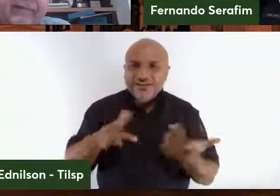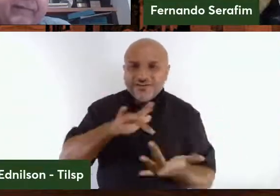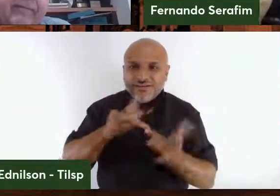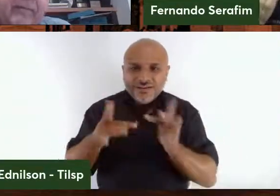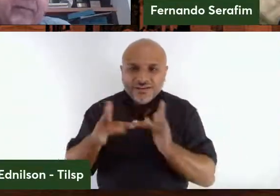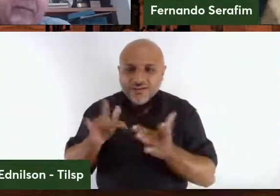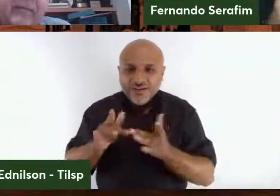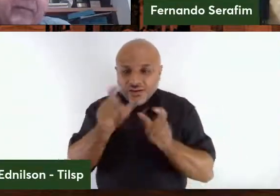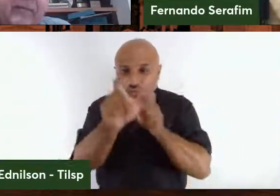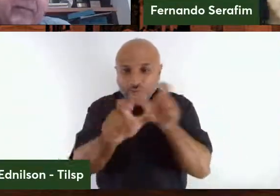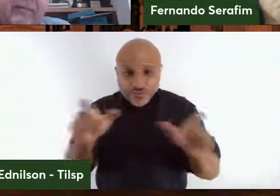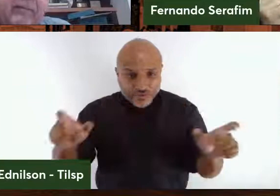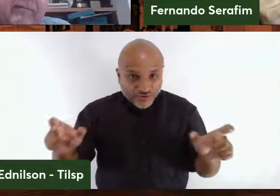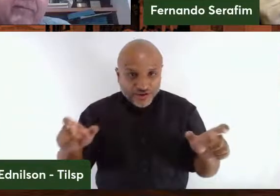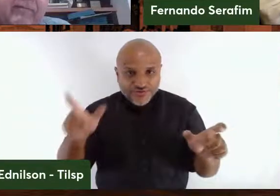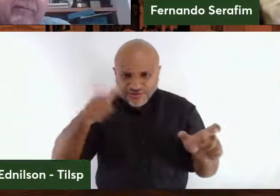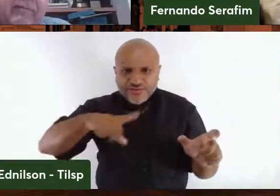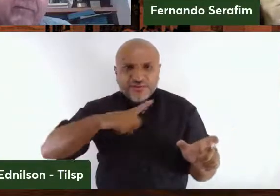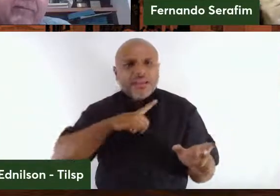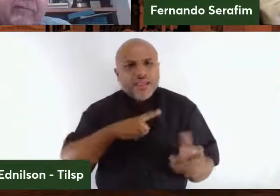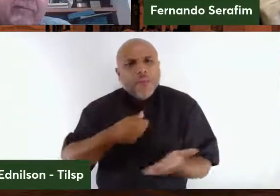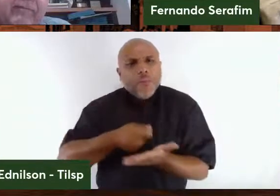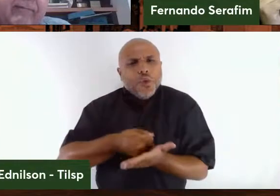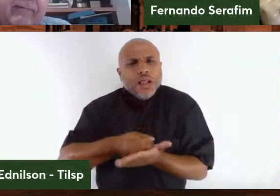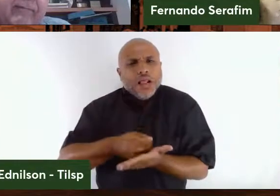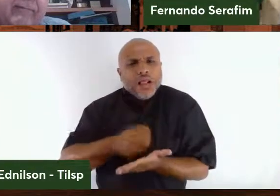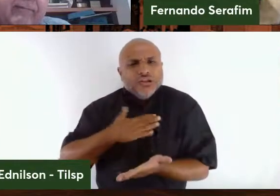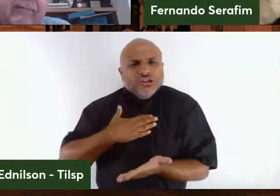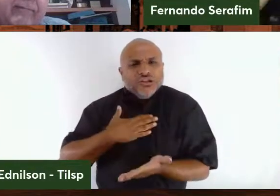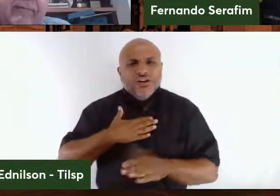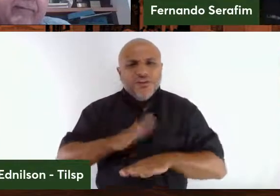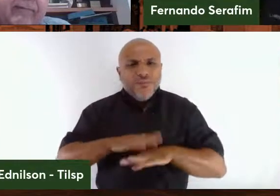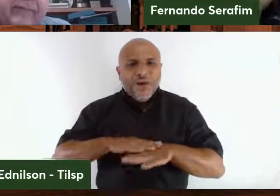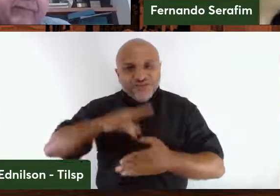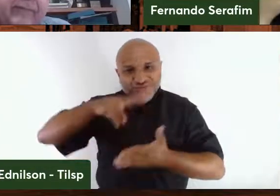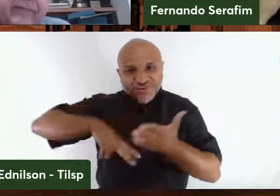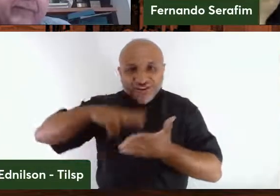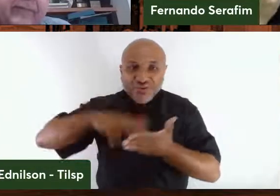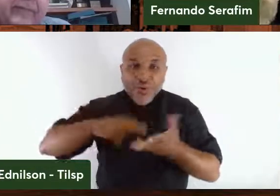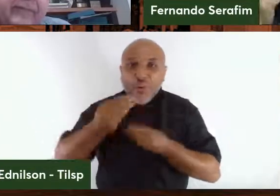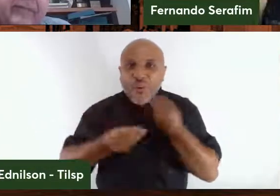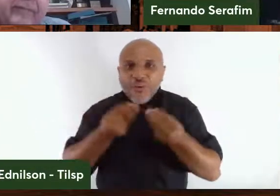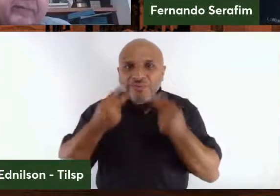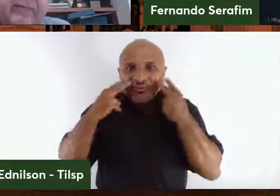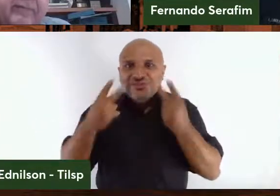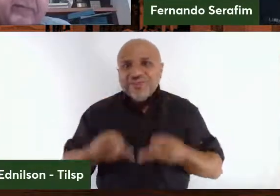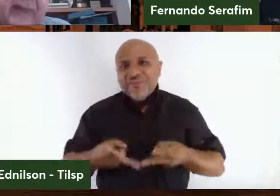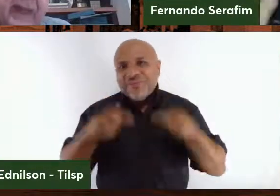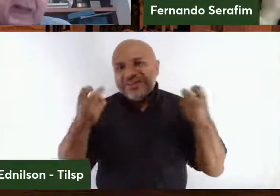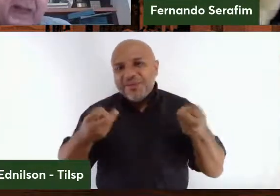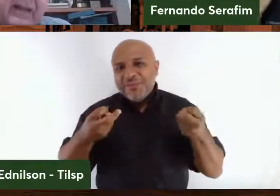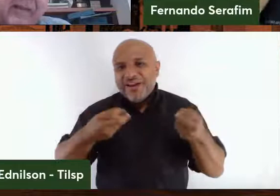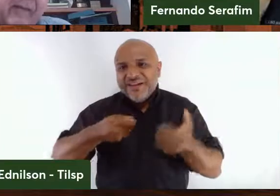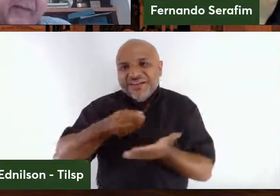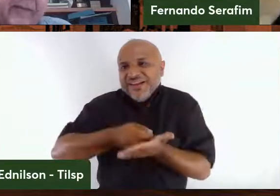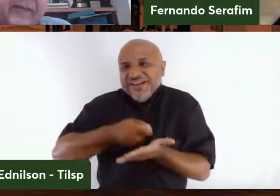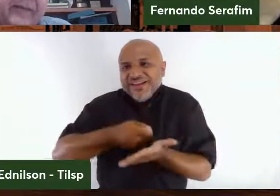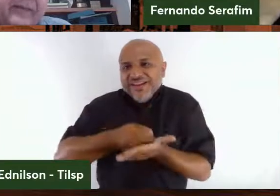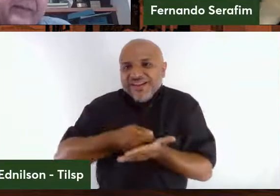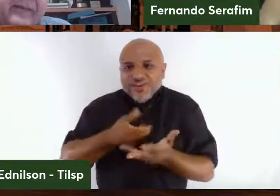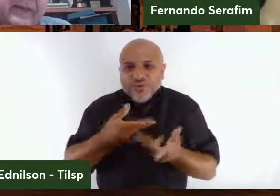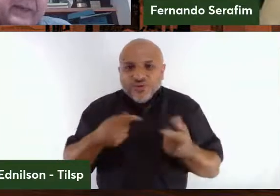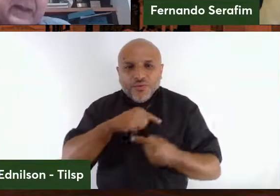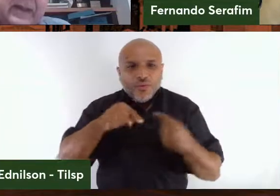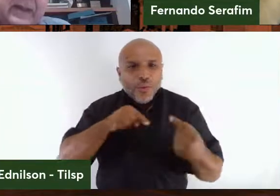personagens. Você tem muito essa exigência com você por parte dos leitores, Milton? Como é que você vê essa exigência, né, dessa coisa muito objetiva